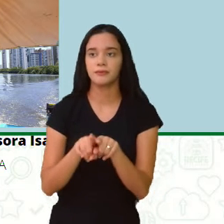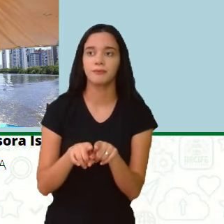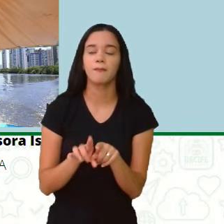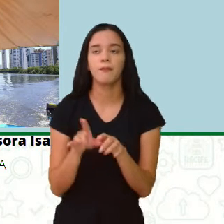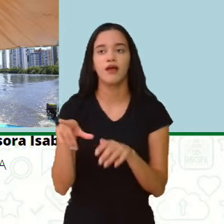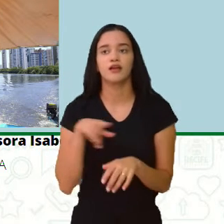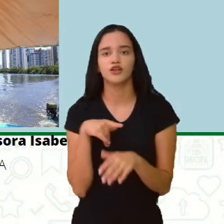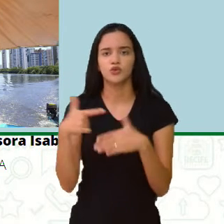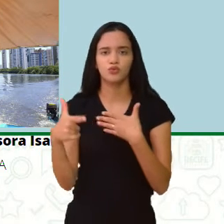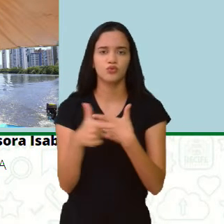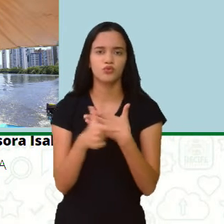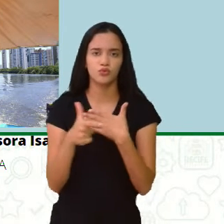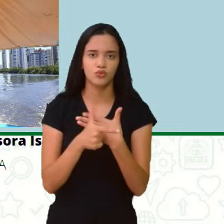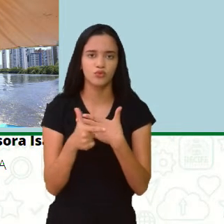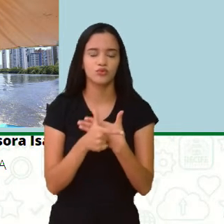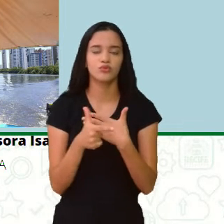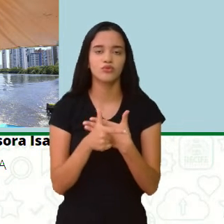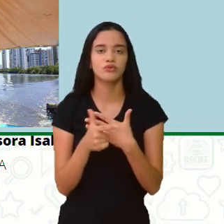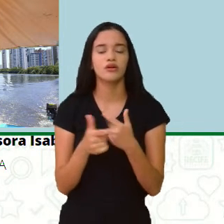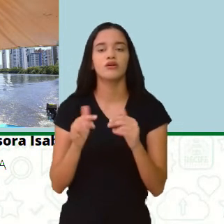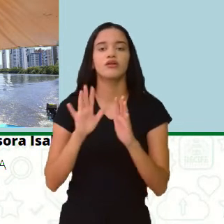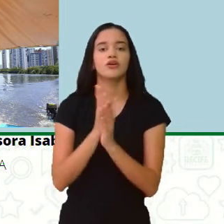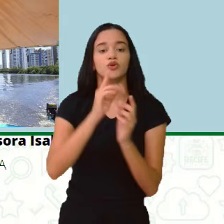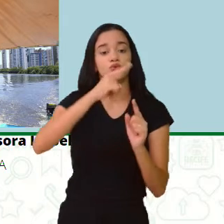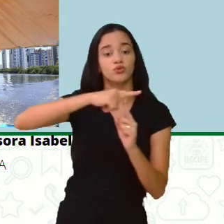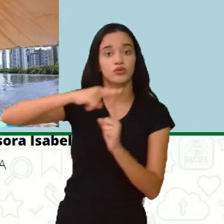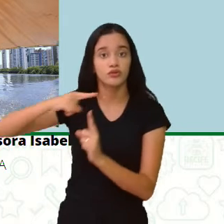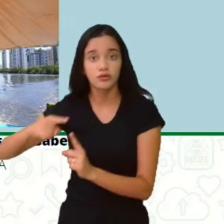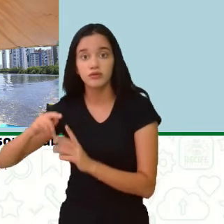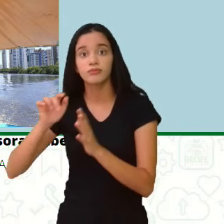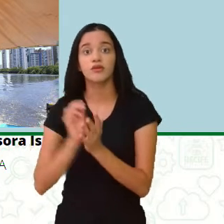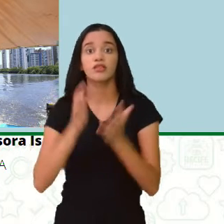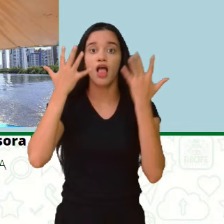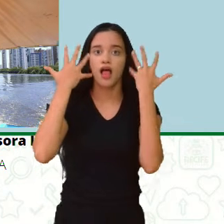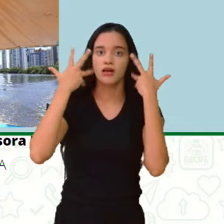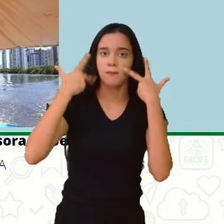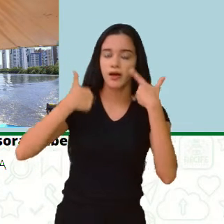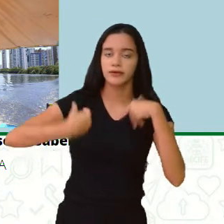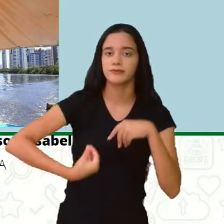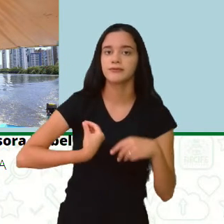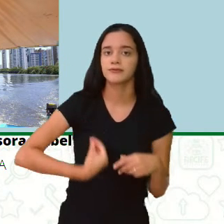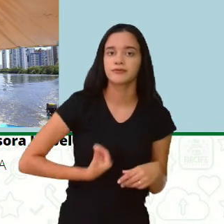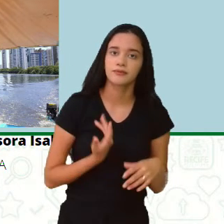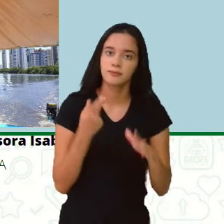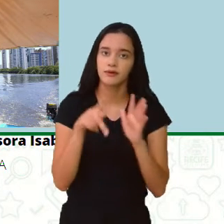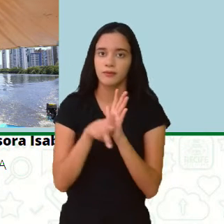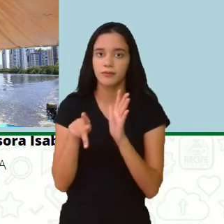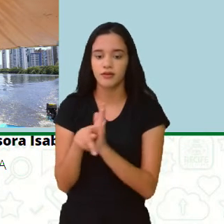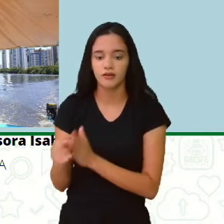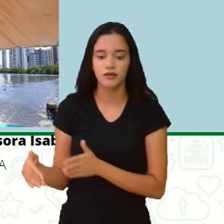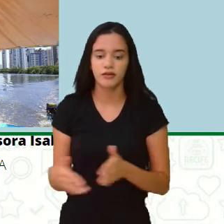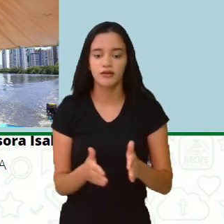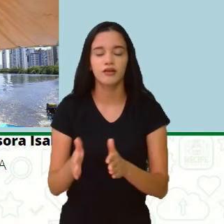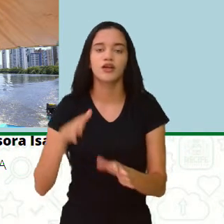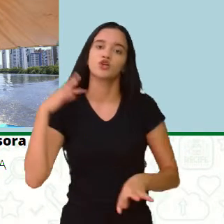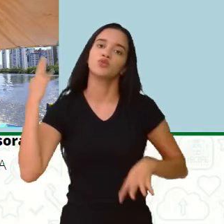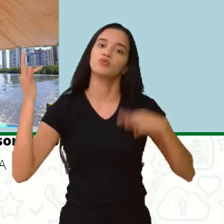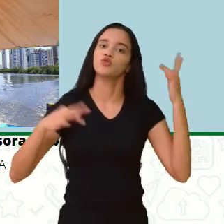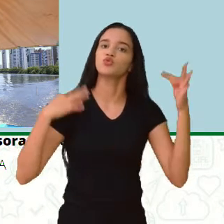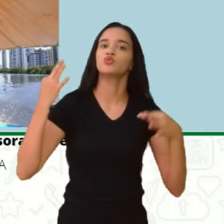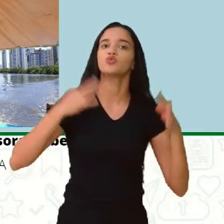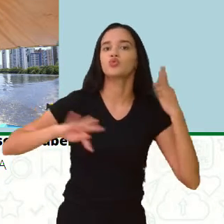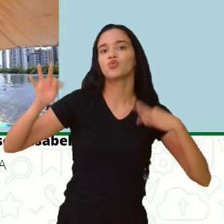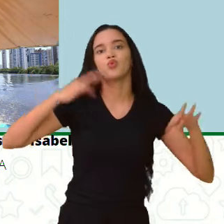importante papel na manutenção das espécies de animais que ali vivem e também desenvolve o turismo com os passeios